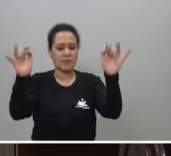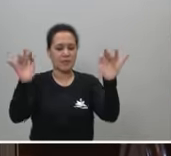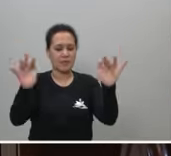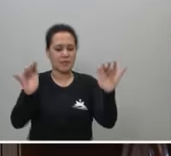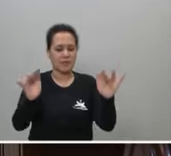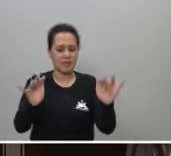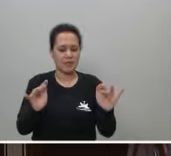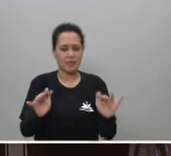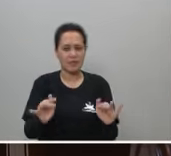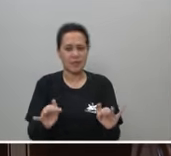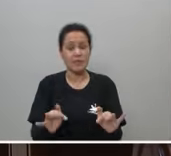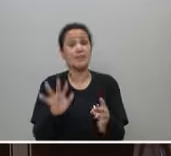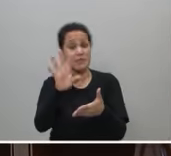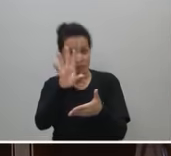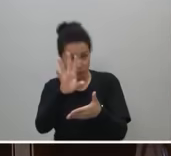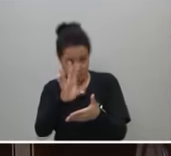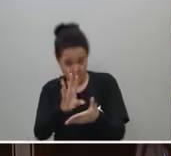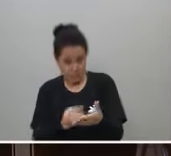iluminar. Cante.